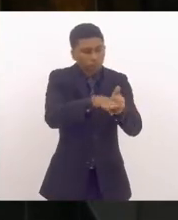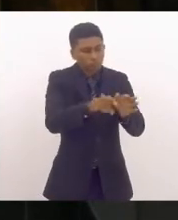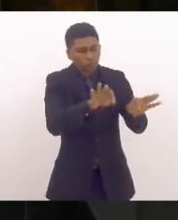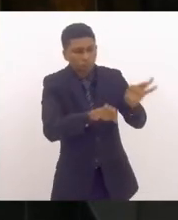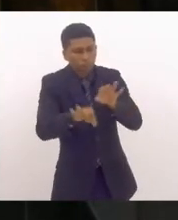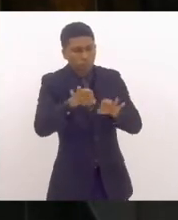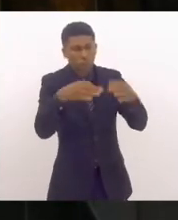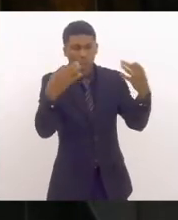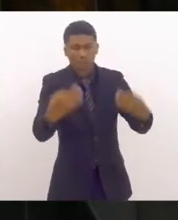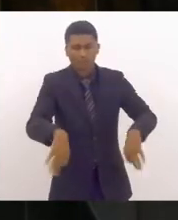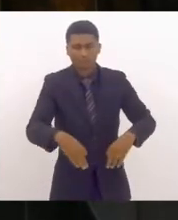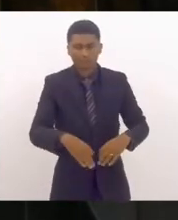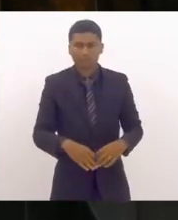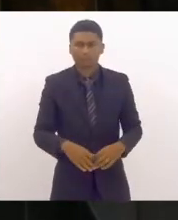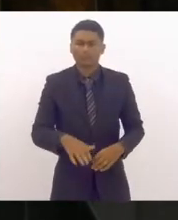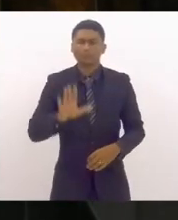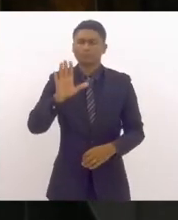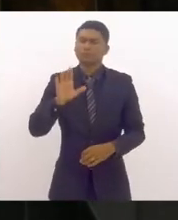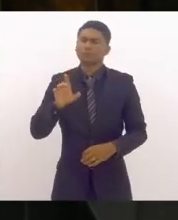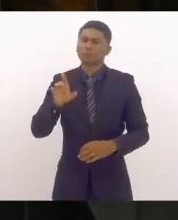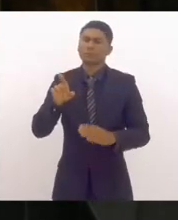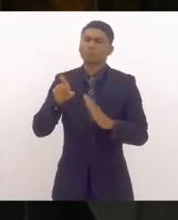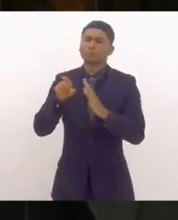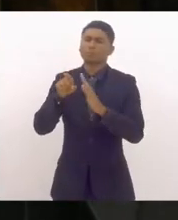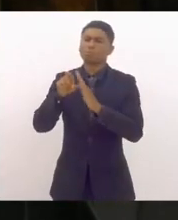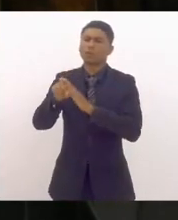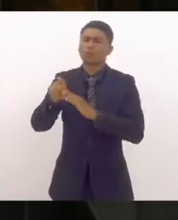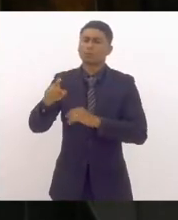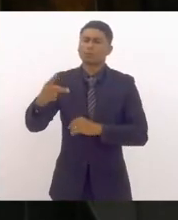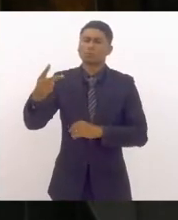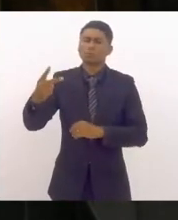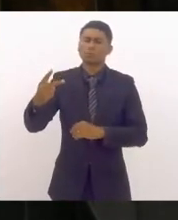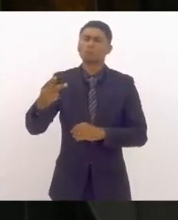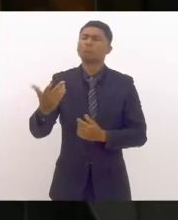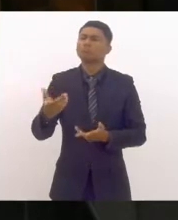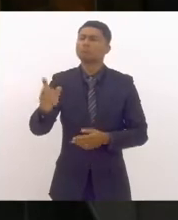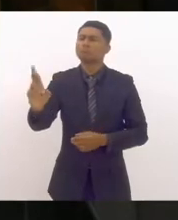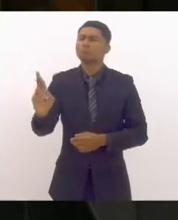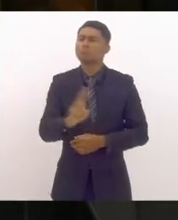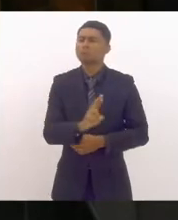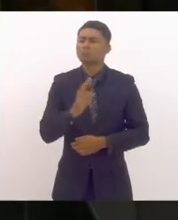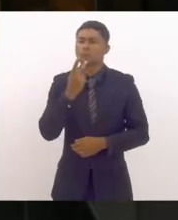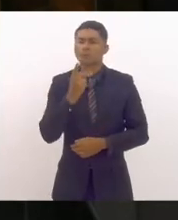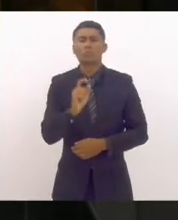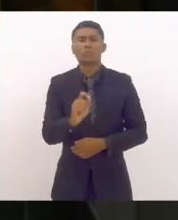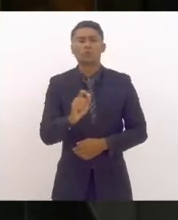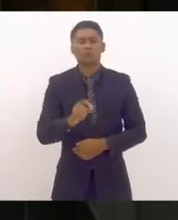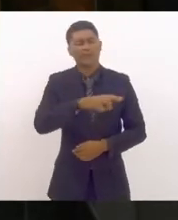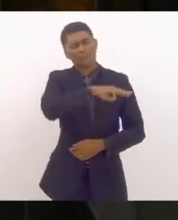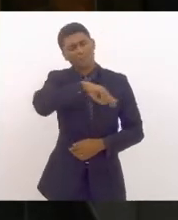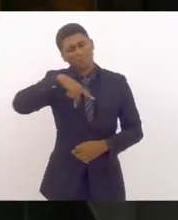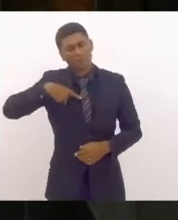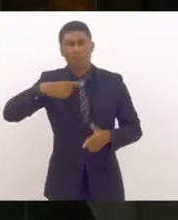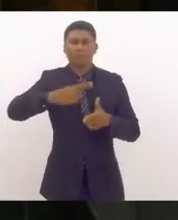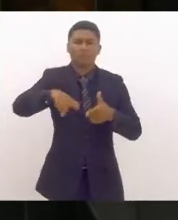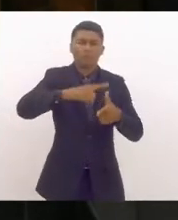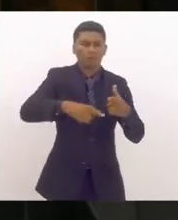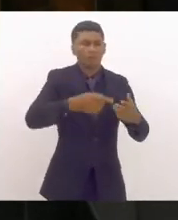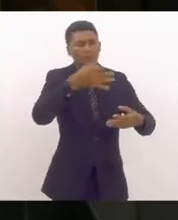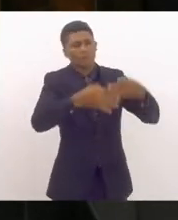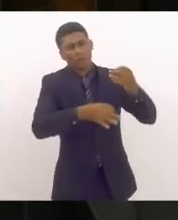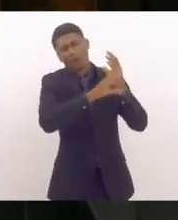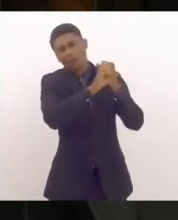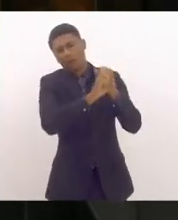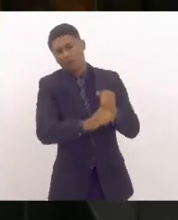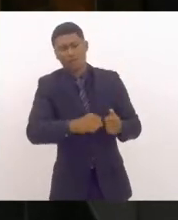segunda parte da pergunta é a mesma resposta não tem problema com o ministério público no Tribunal de Contas